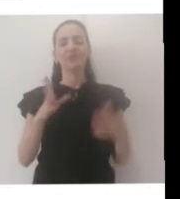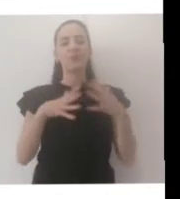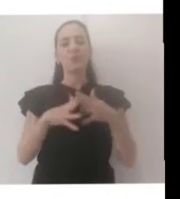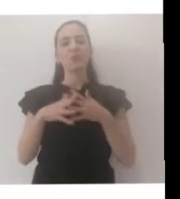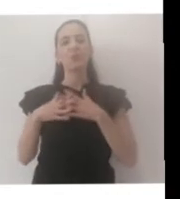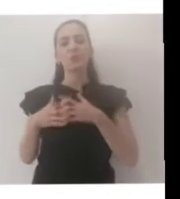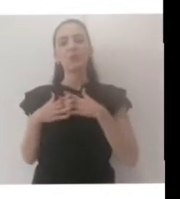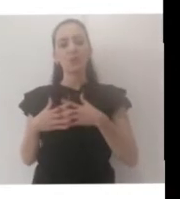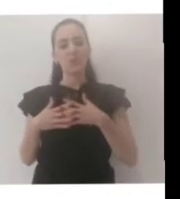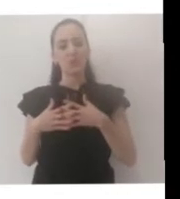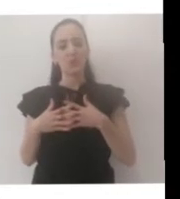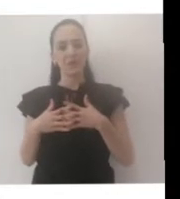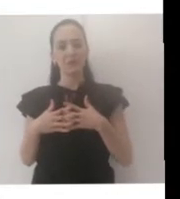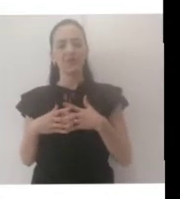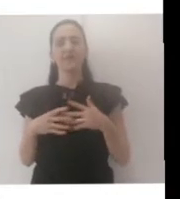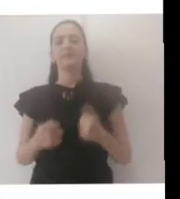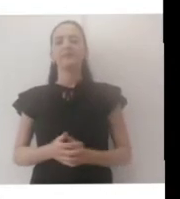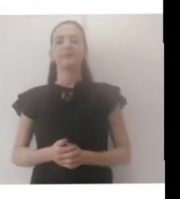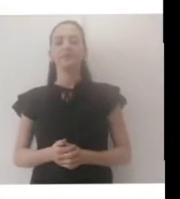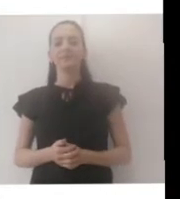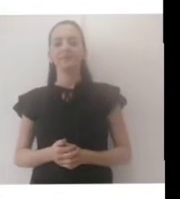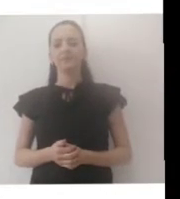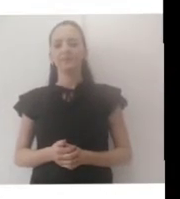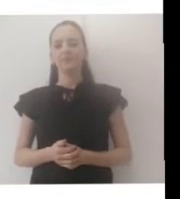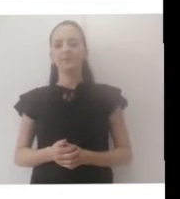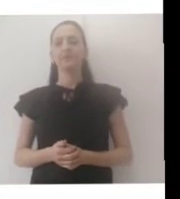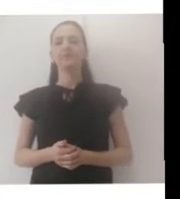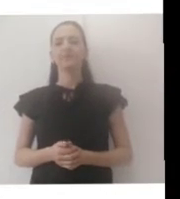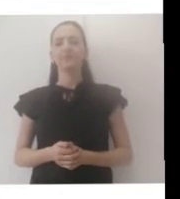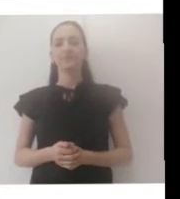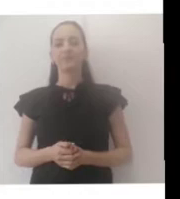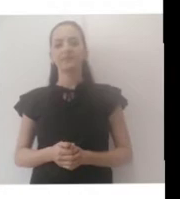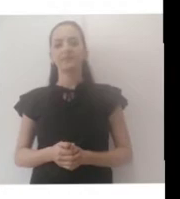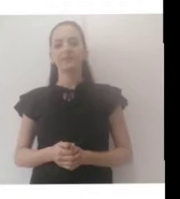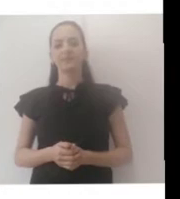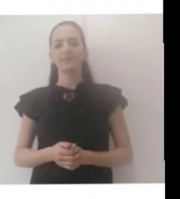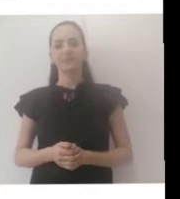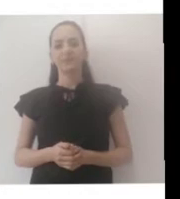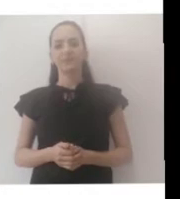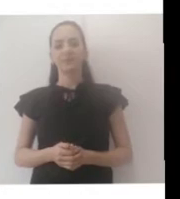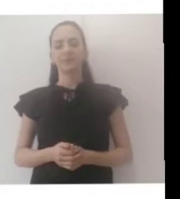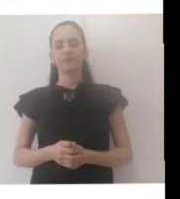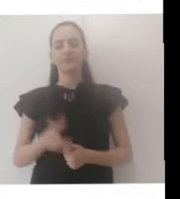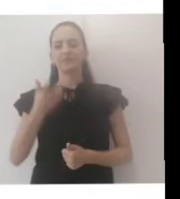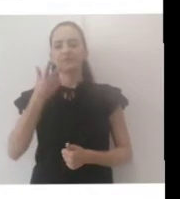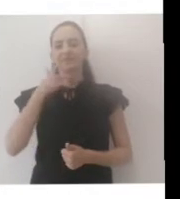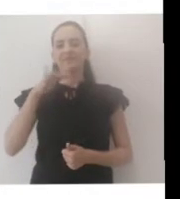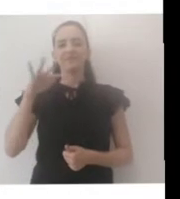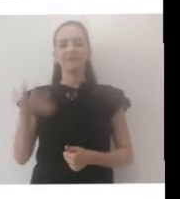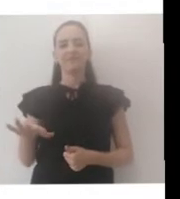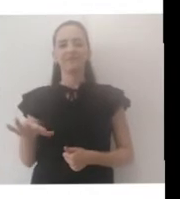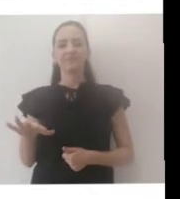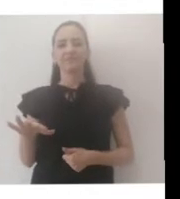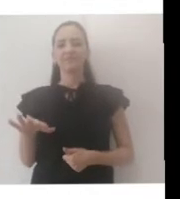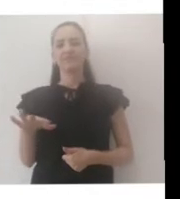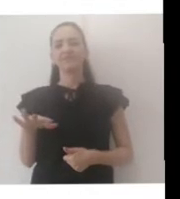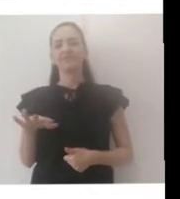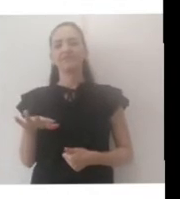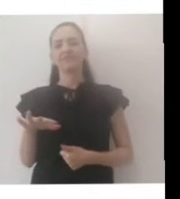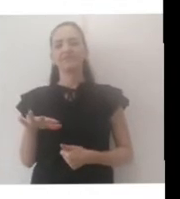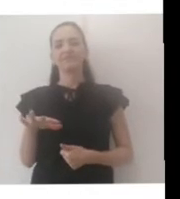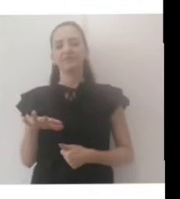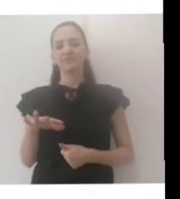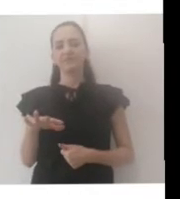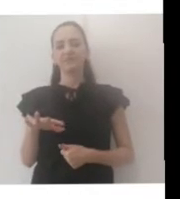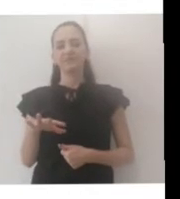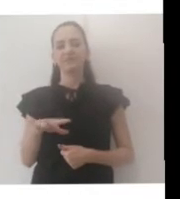geralmente tendem a se confundir em relação a isso da conservação. Então, crianças de 4 anos de